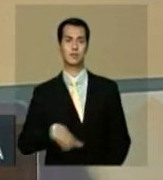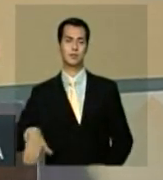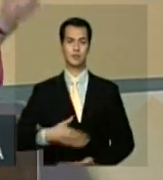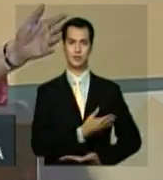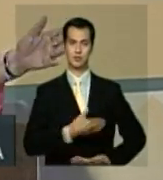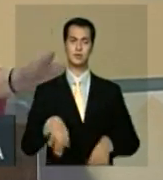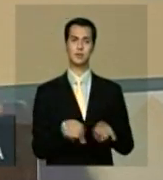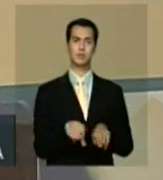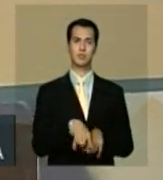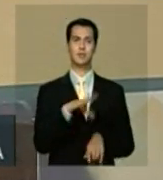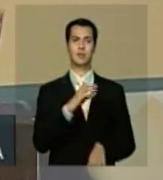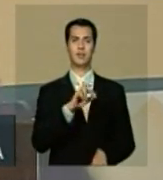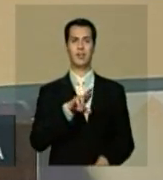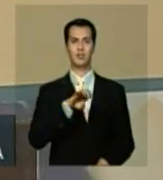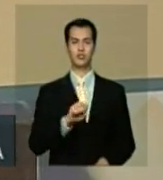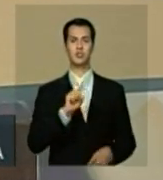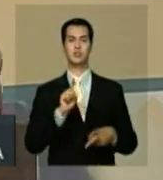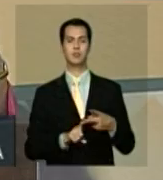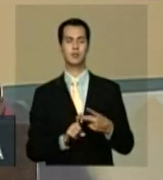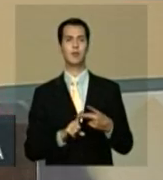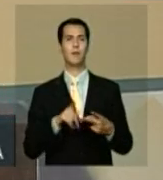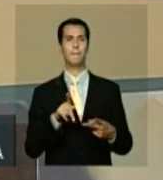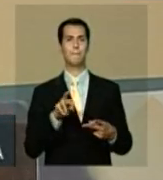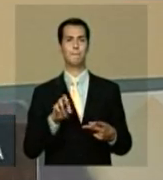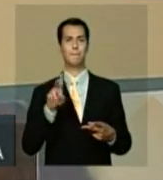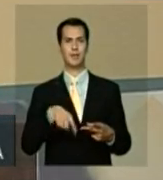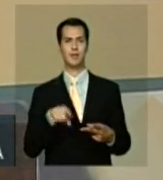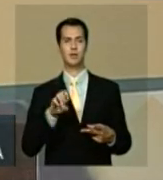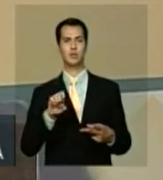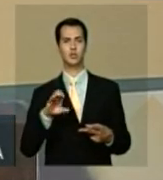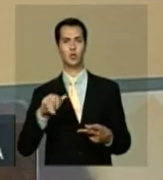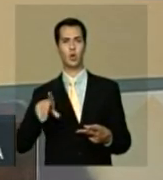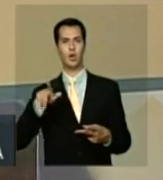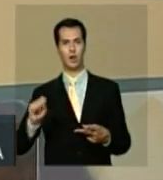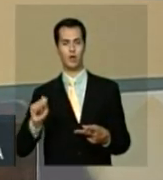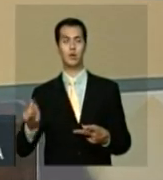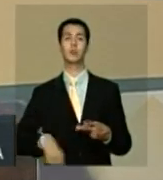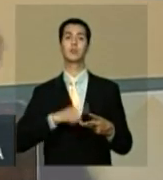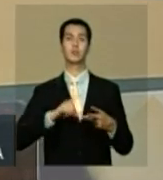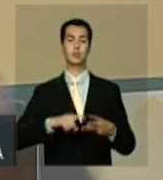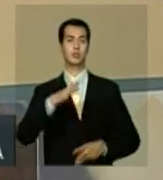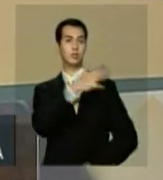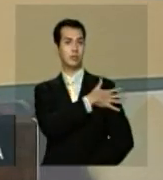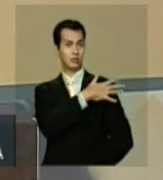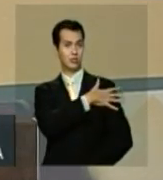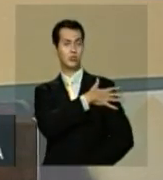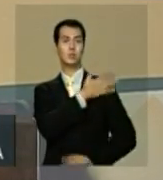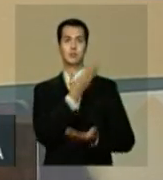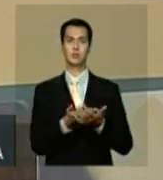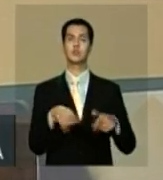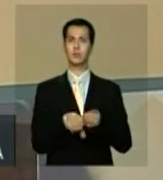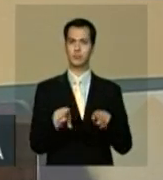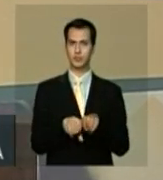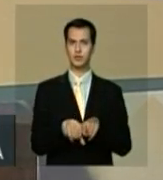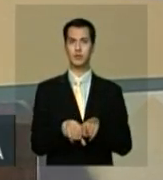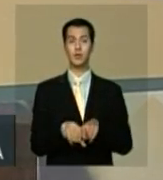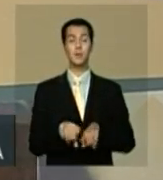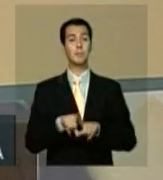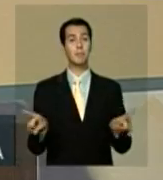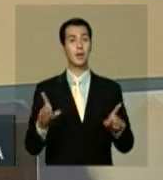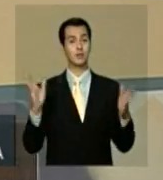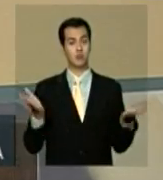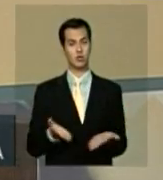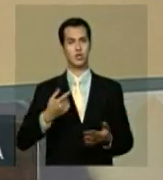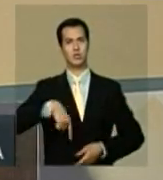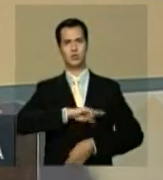pré-escola no ensino fundamental Mas vamos ter uma ênfase em creches porque até hoje não era